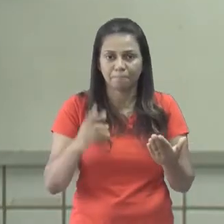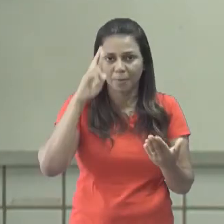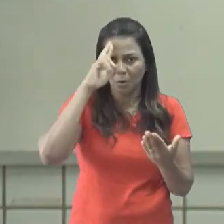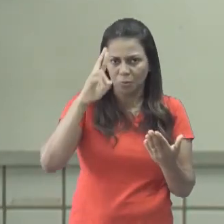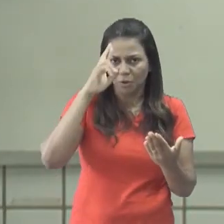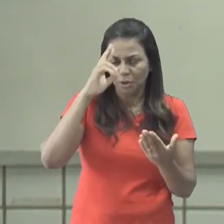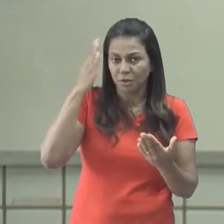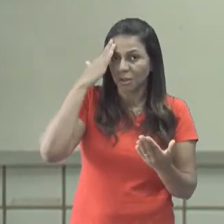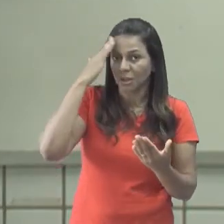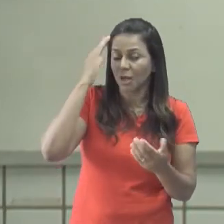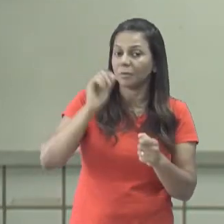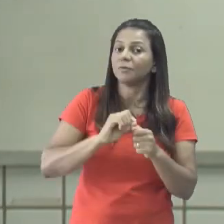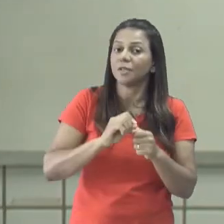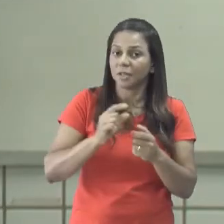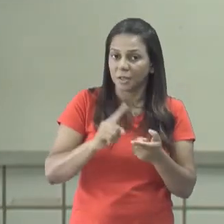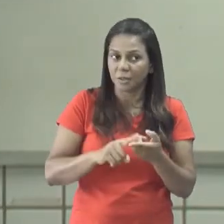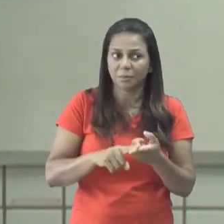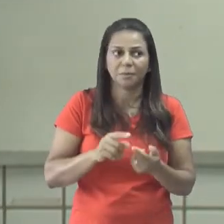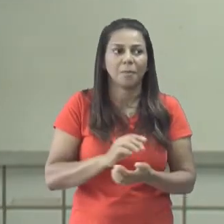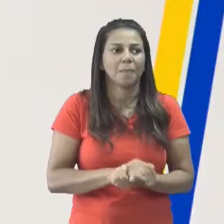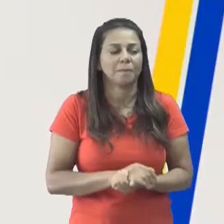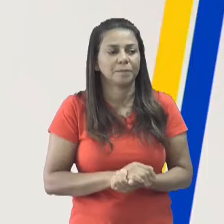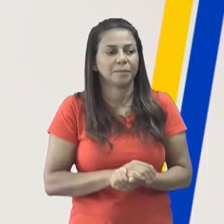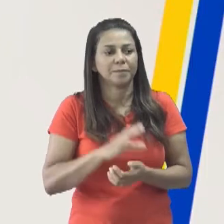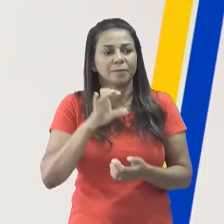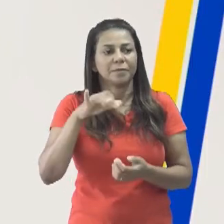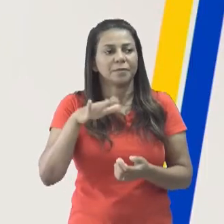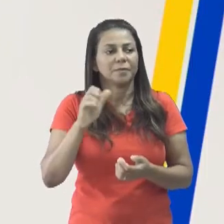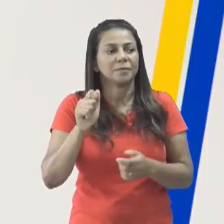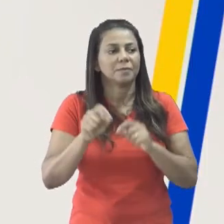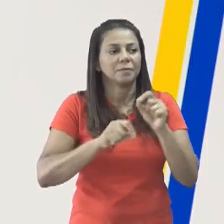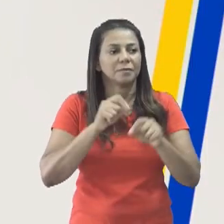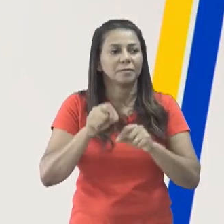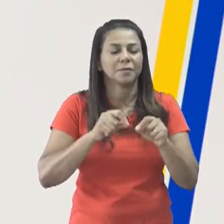também saiba o que fazer. A cena